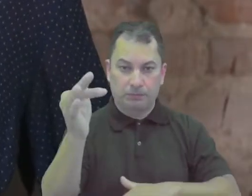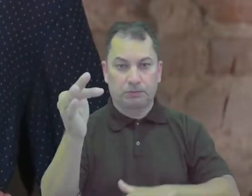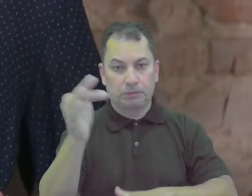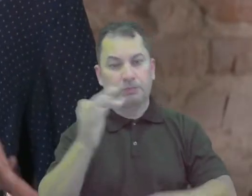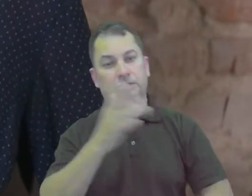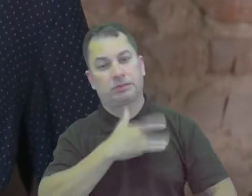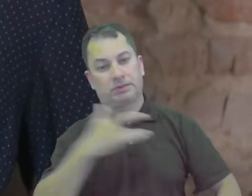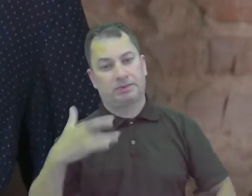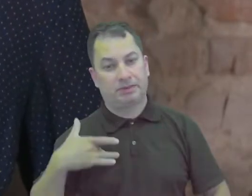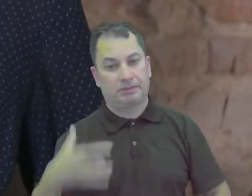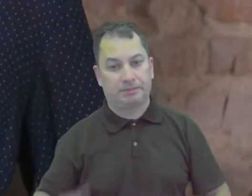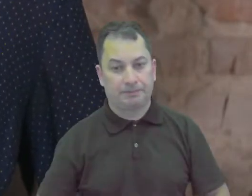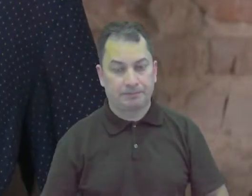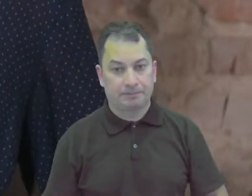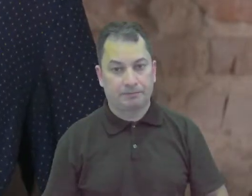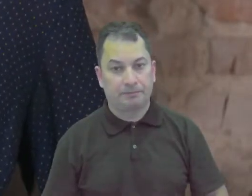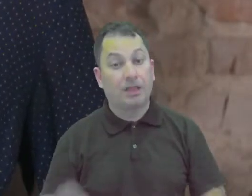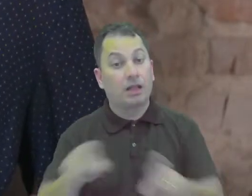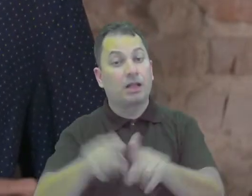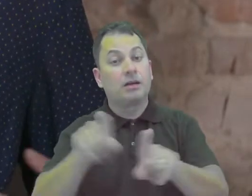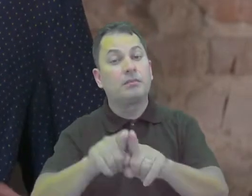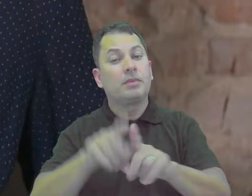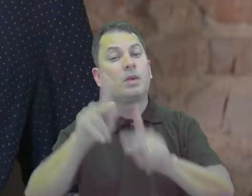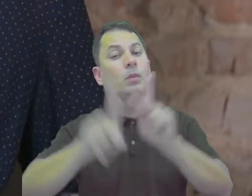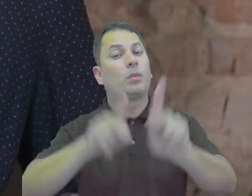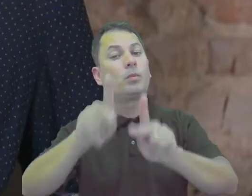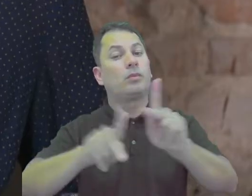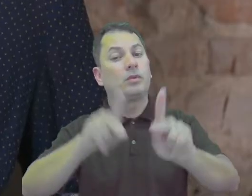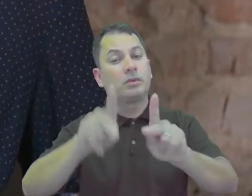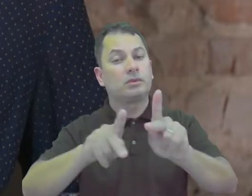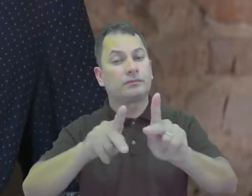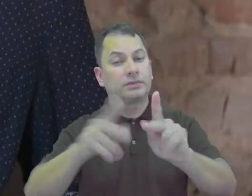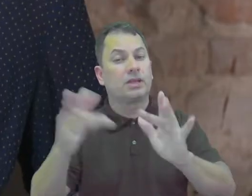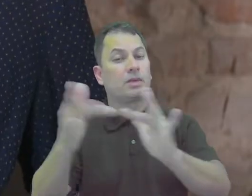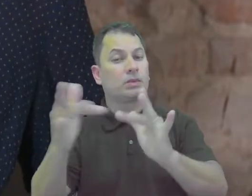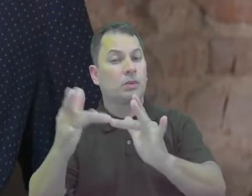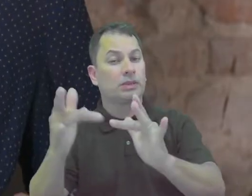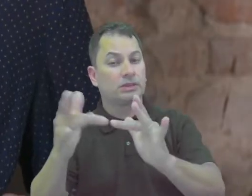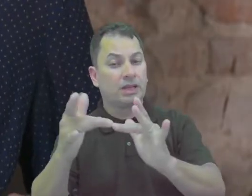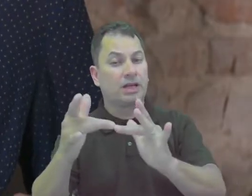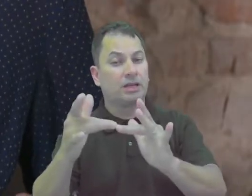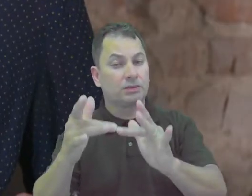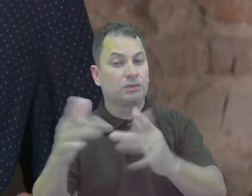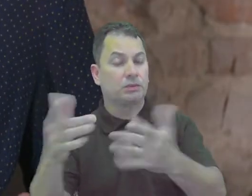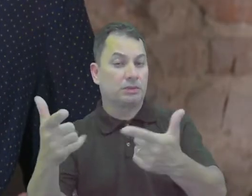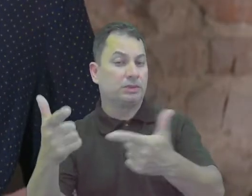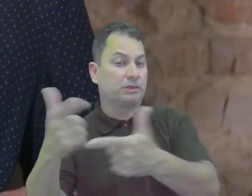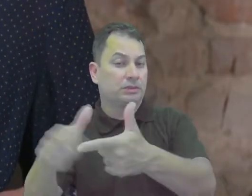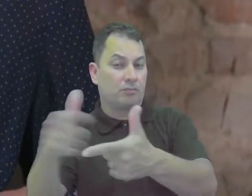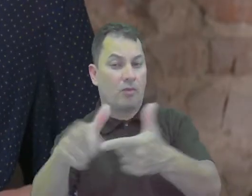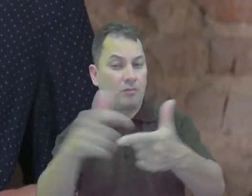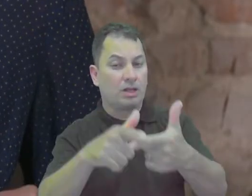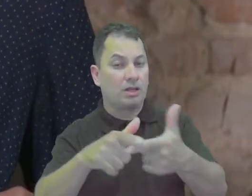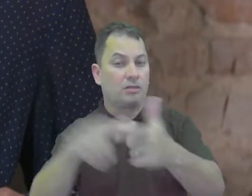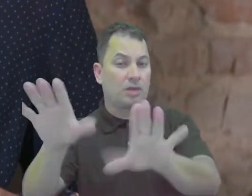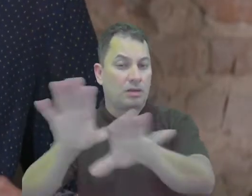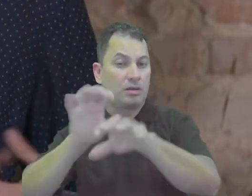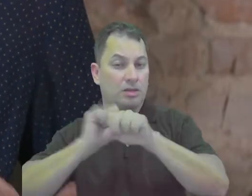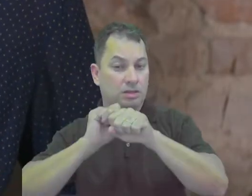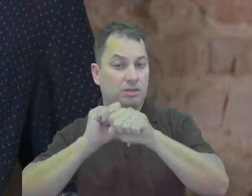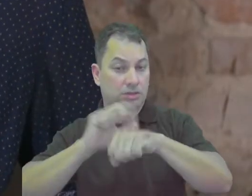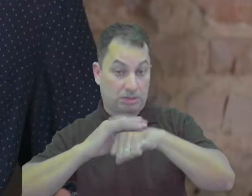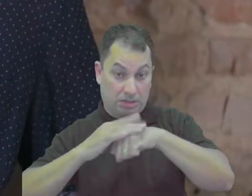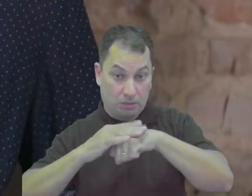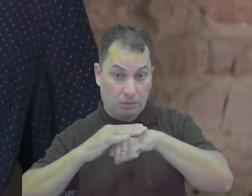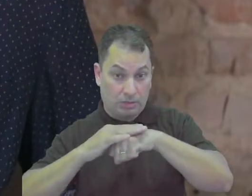tem também com relação à população mais exposta, né, para essas doenças, para esses agravos,